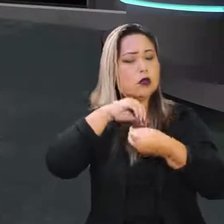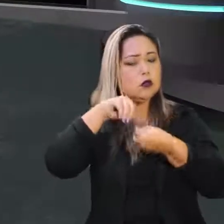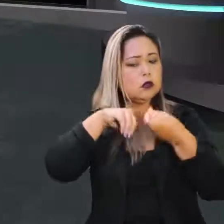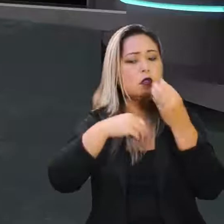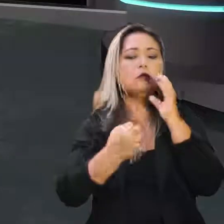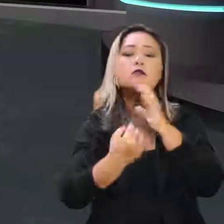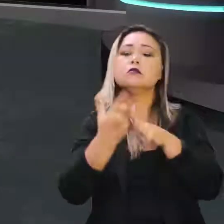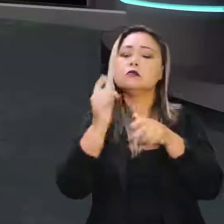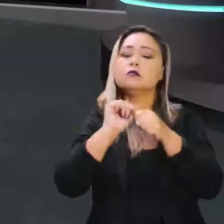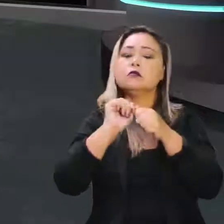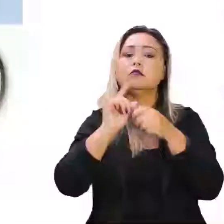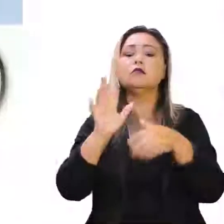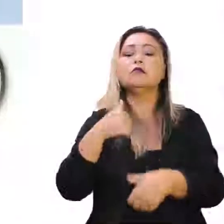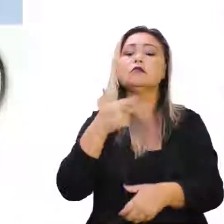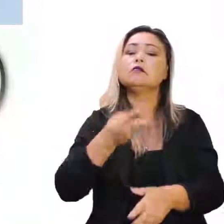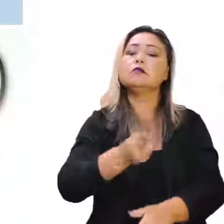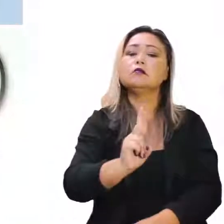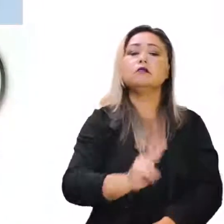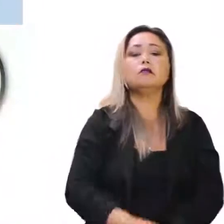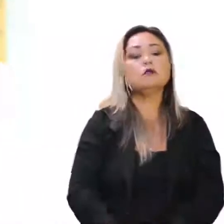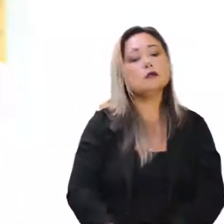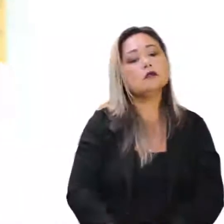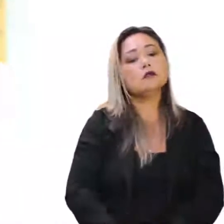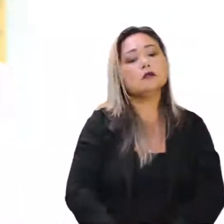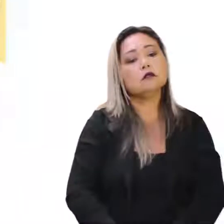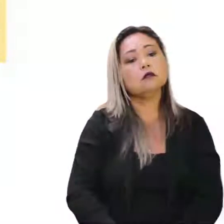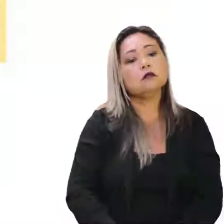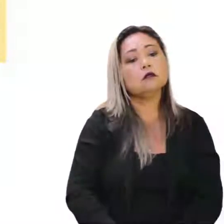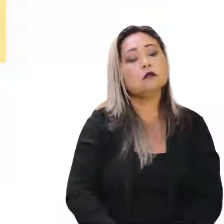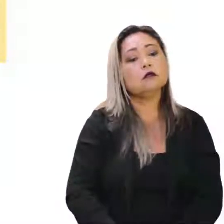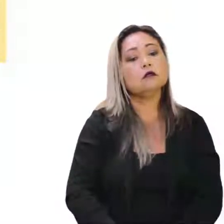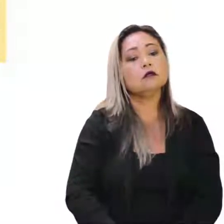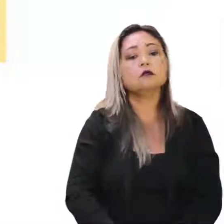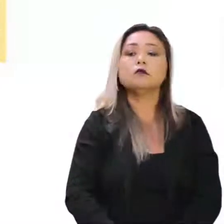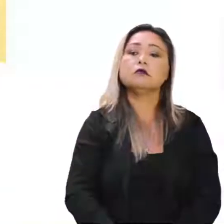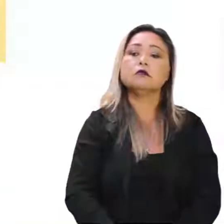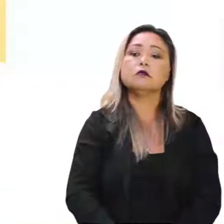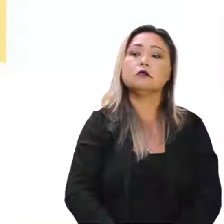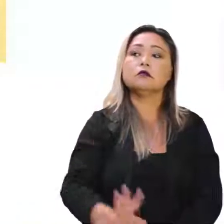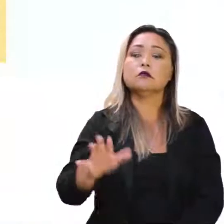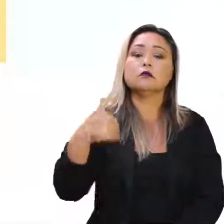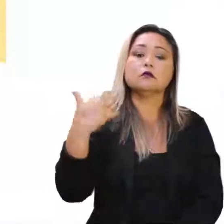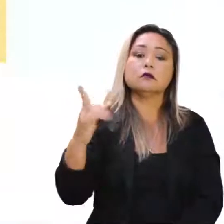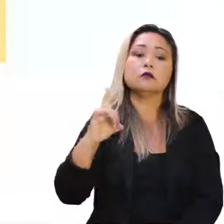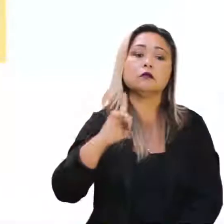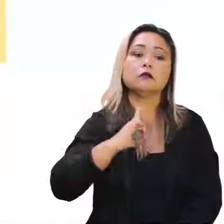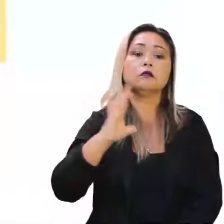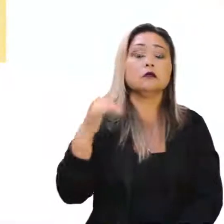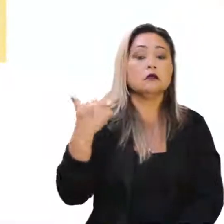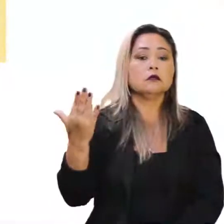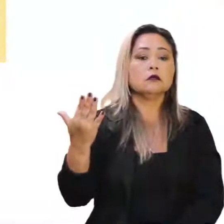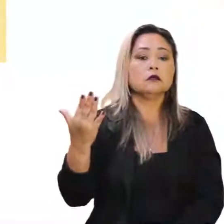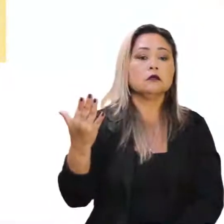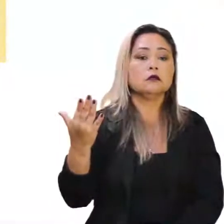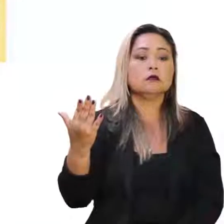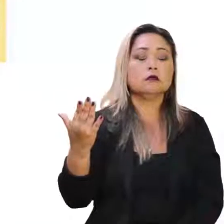exatamente. Então vamos voltar lá, dar continuidade aqui ao nosso texto. Muito bem, então aqui nós estamos falando também,